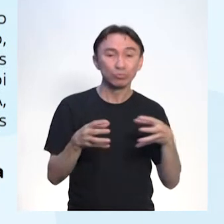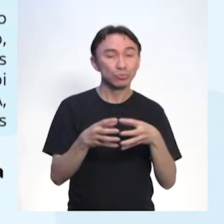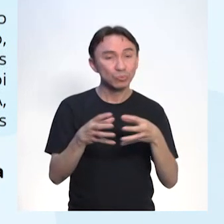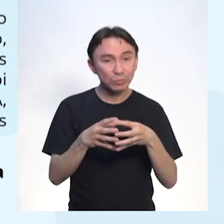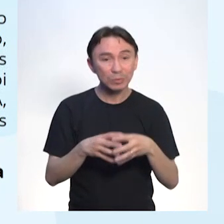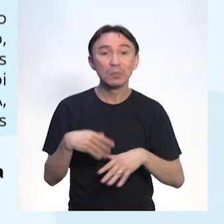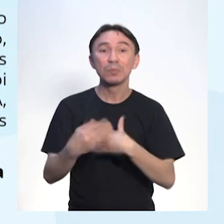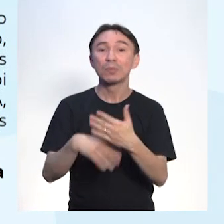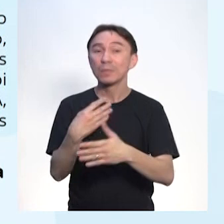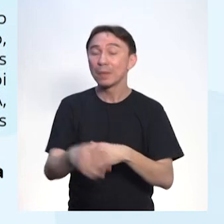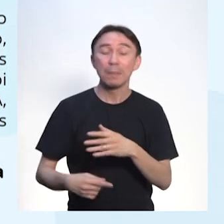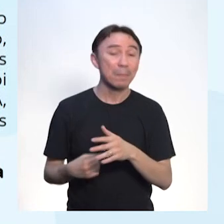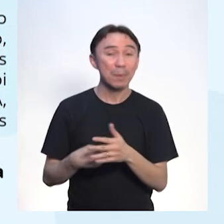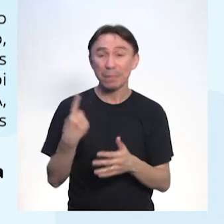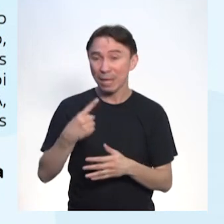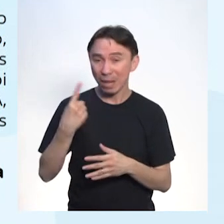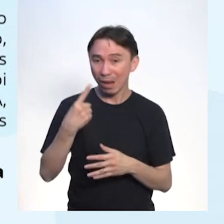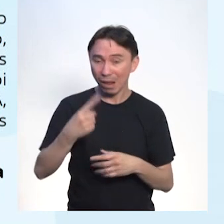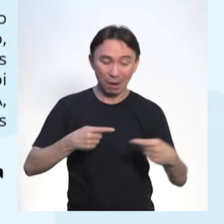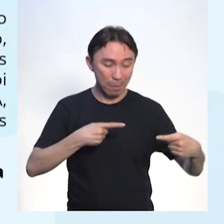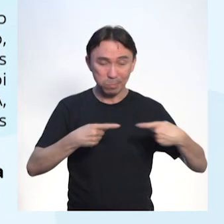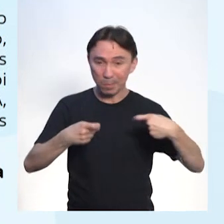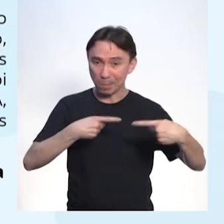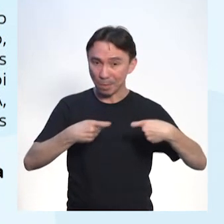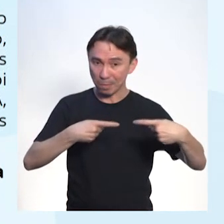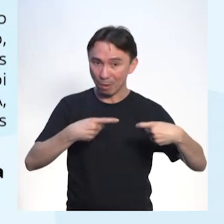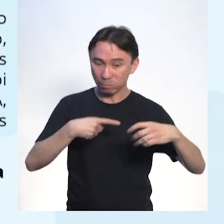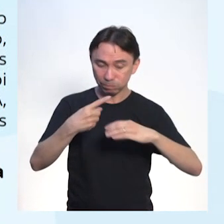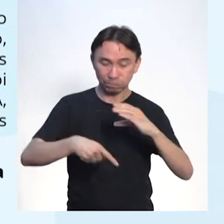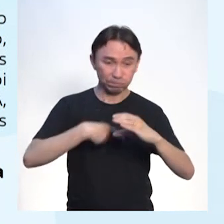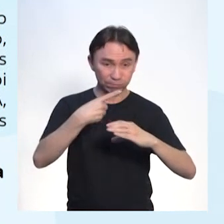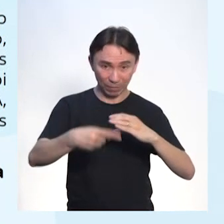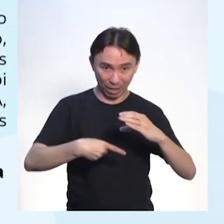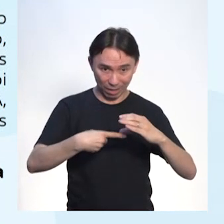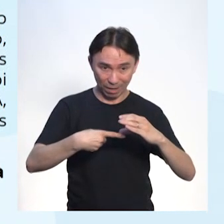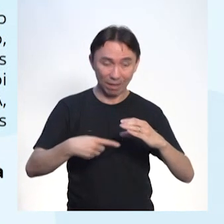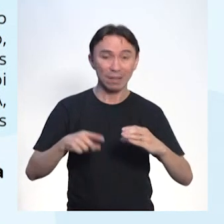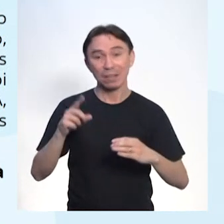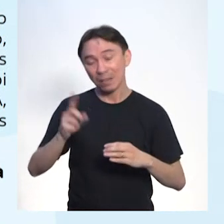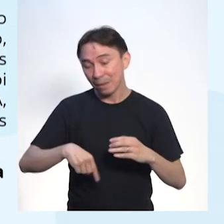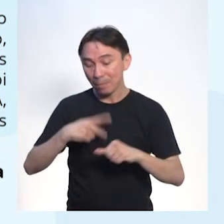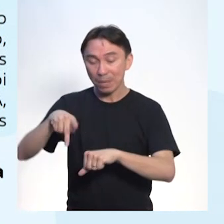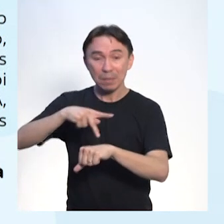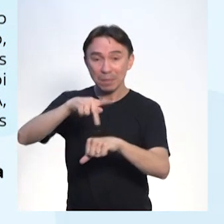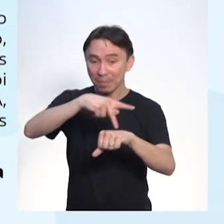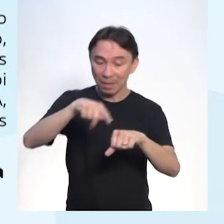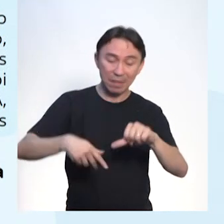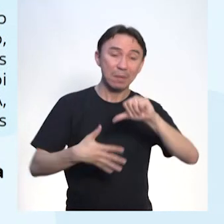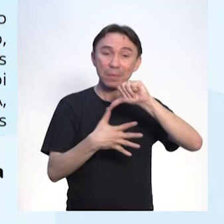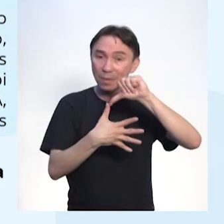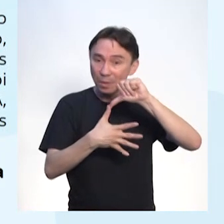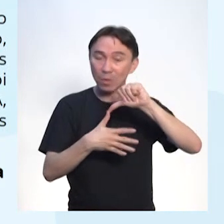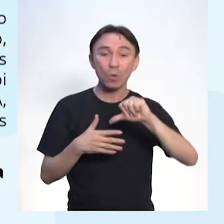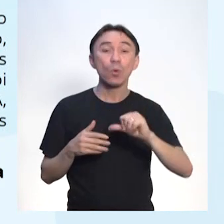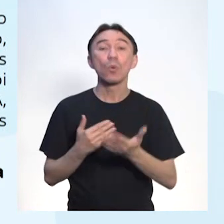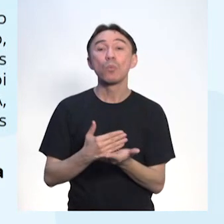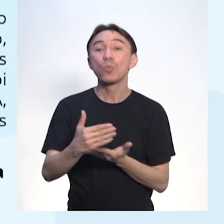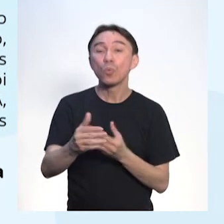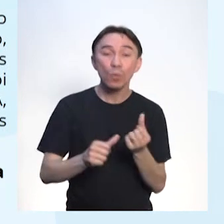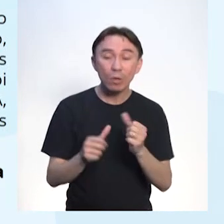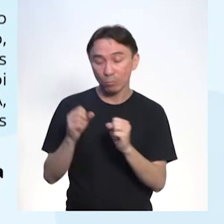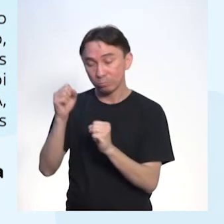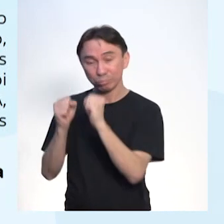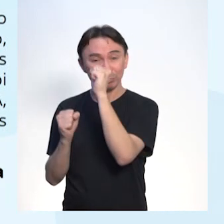Guerra, muitos países latino-americanos começaram a se industrializarem, provocando um